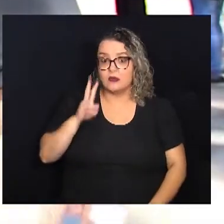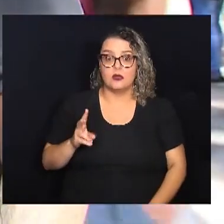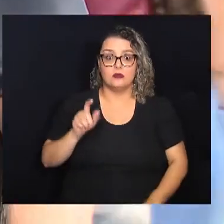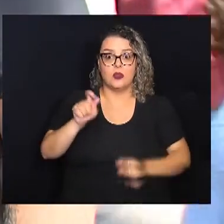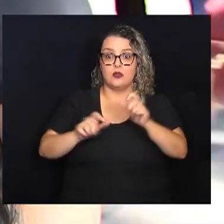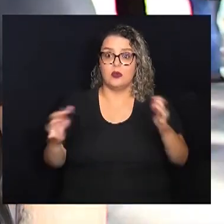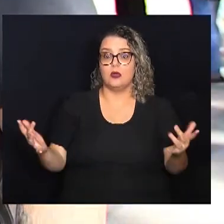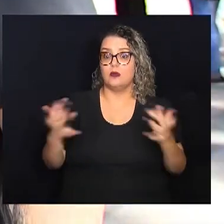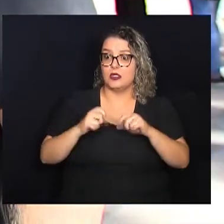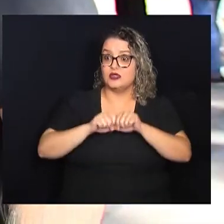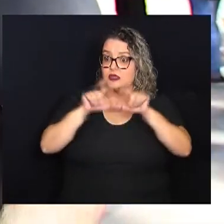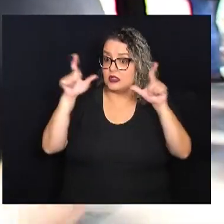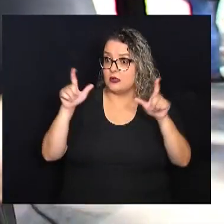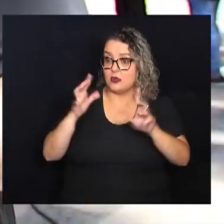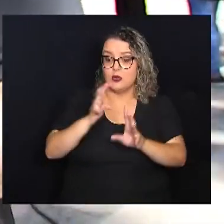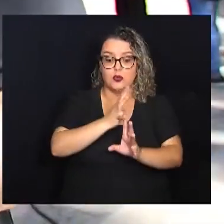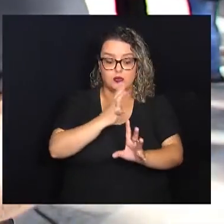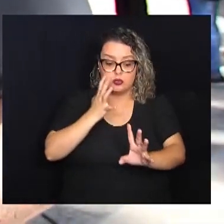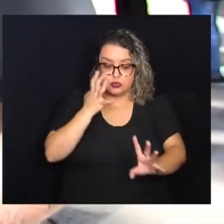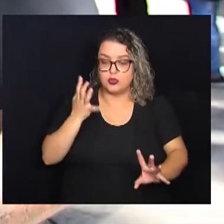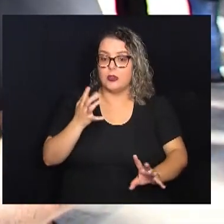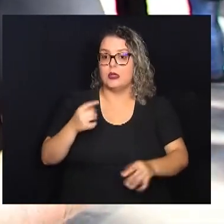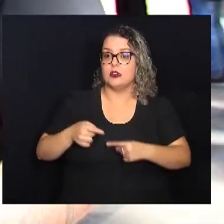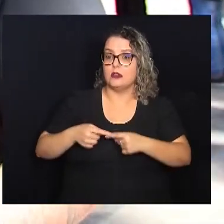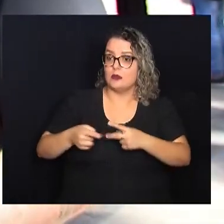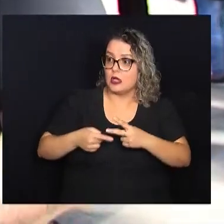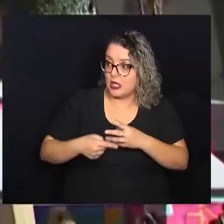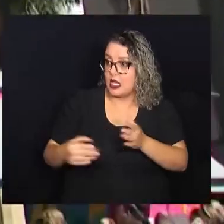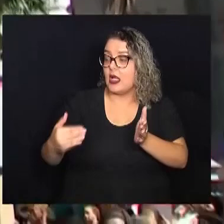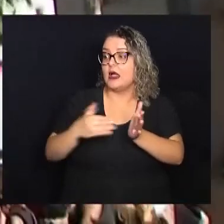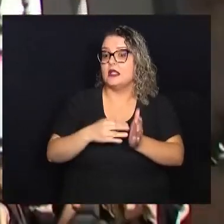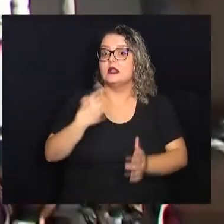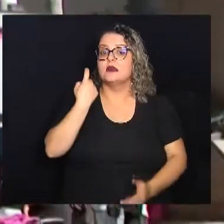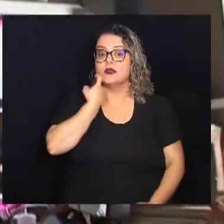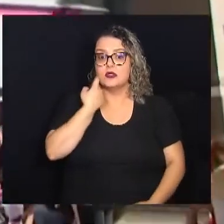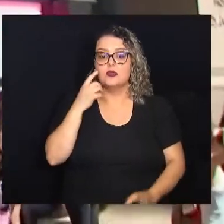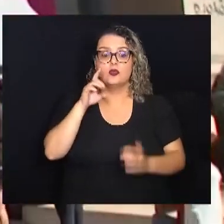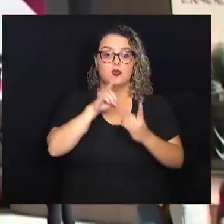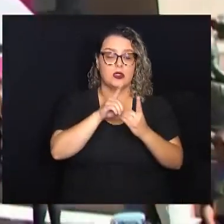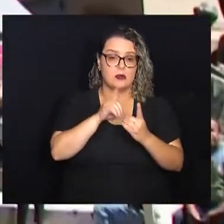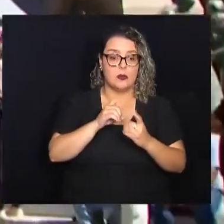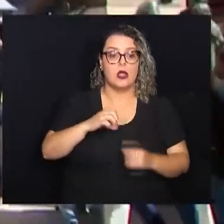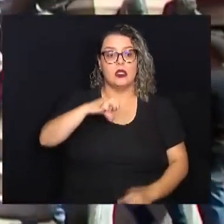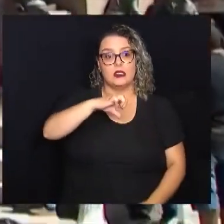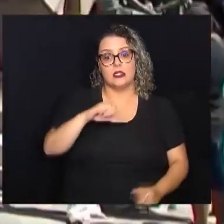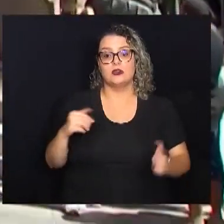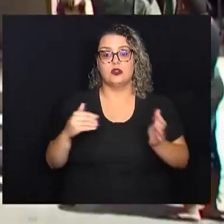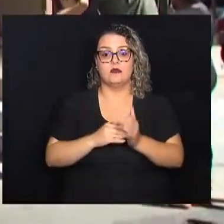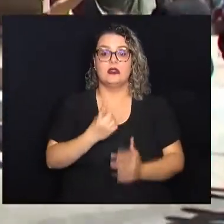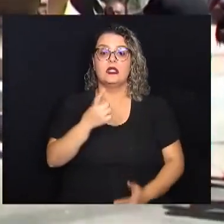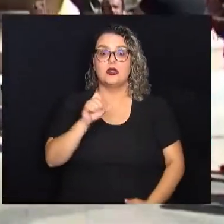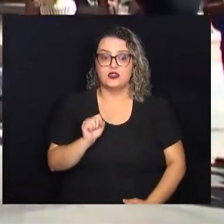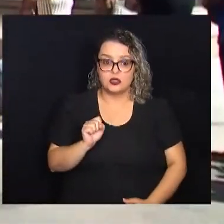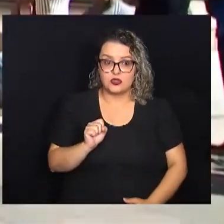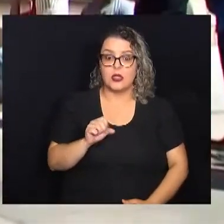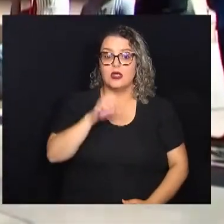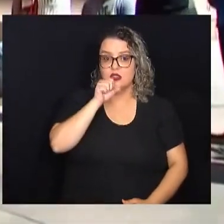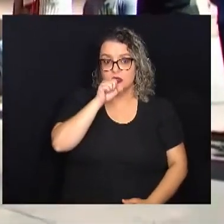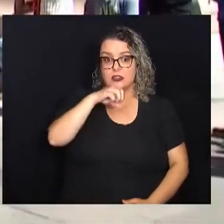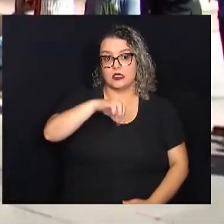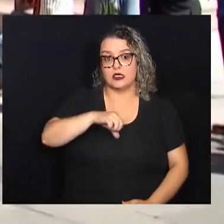desde cedo para ficar na fila, então durante a semana até sexta-feira o atendimento acontece das 9 às 18 horas e no sábado das 9